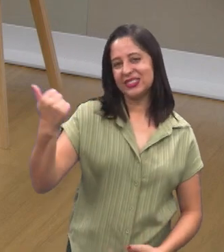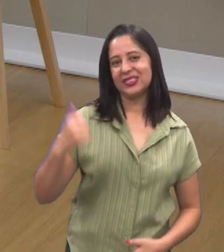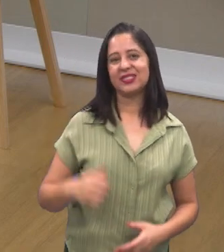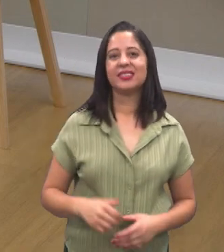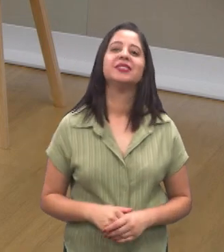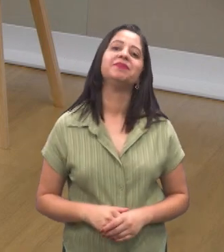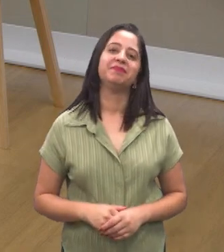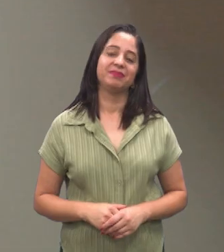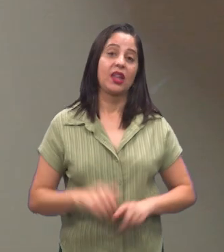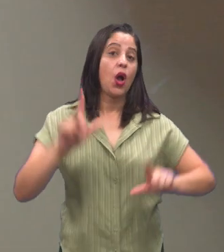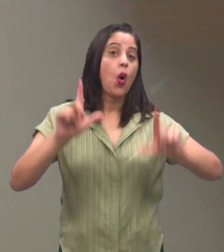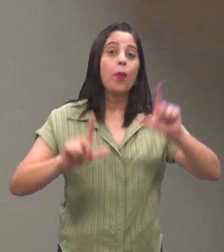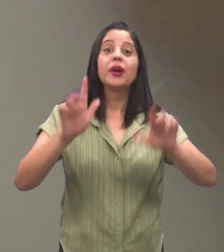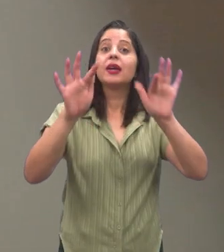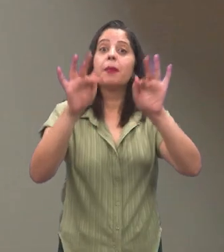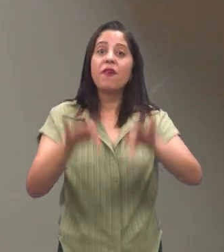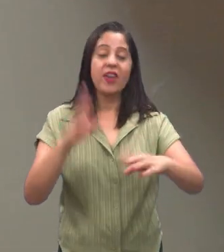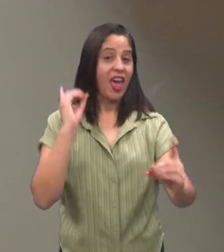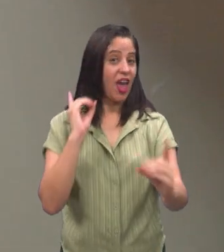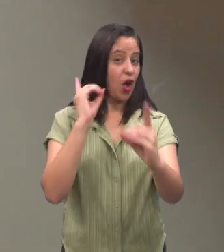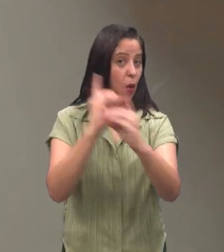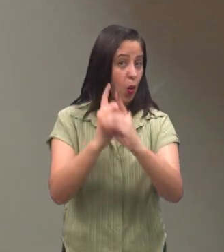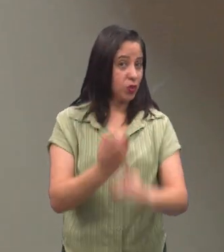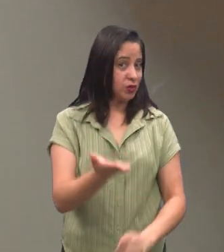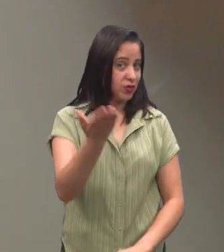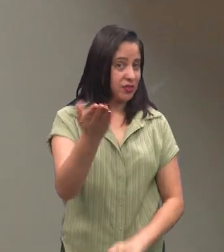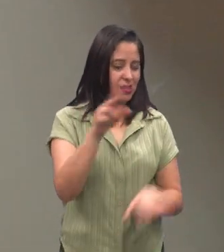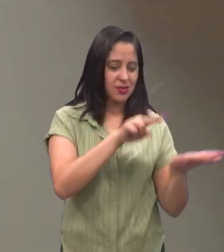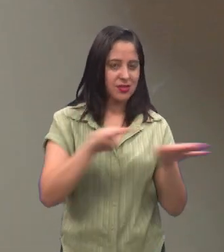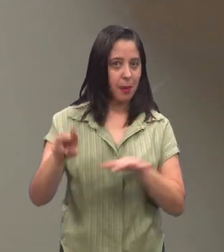obrigado. Bom, eu fico por aqui, encontro você no